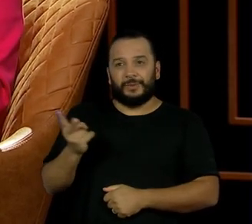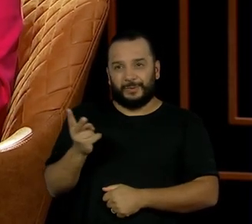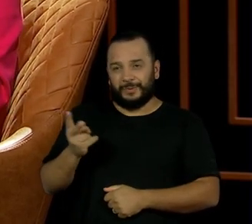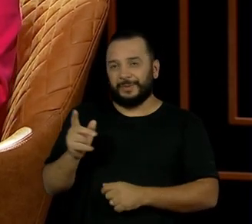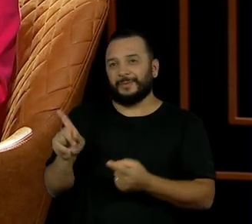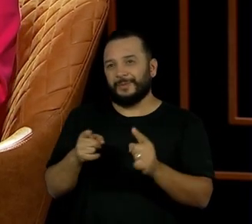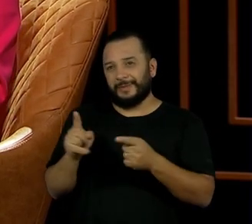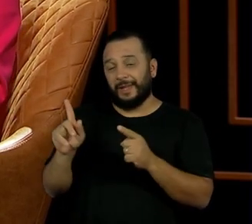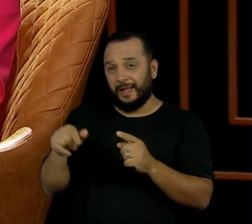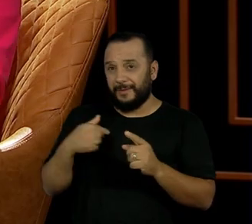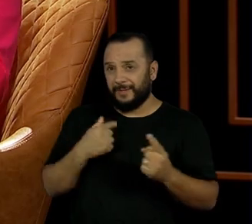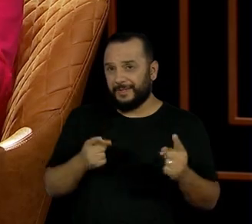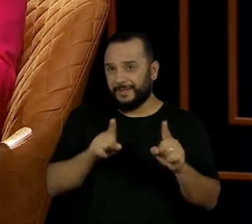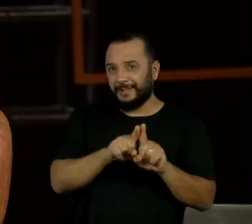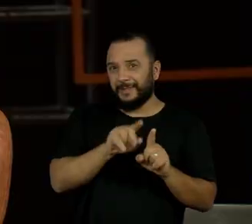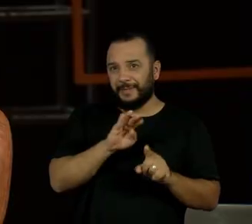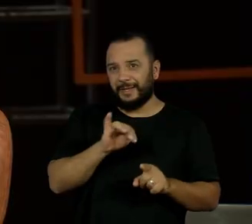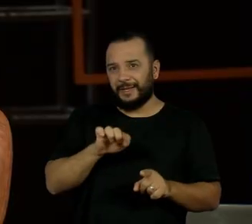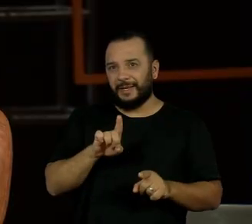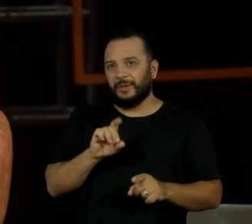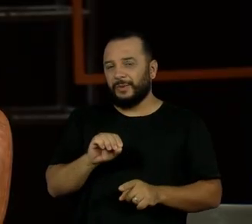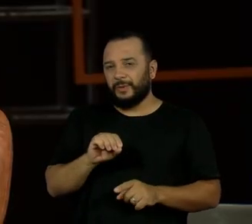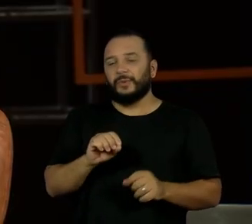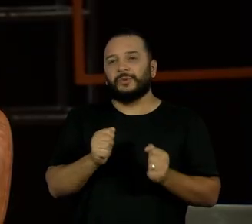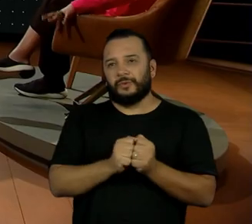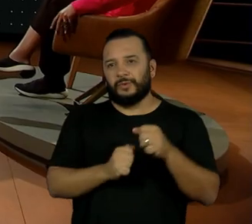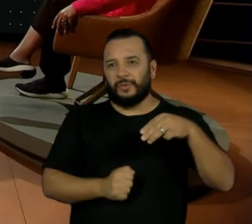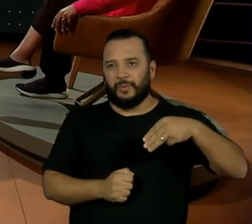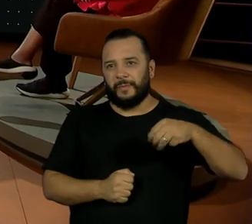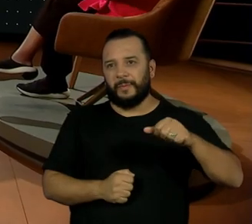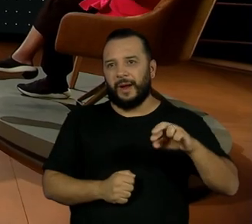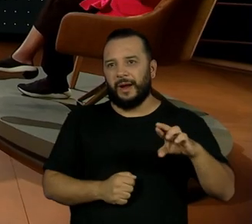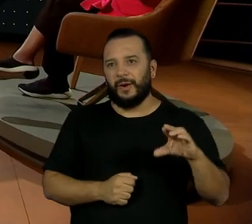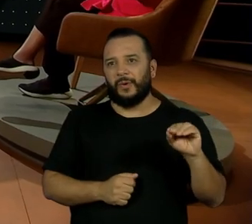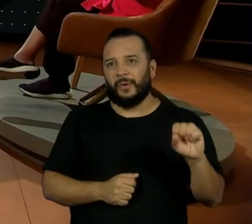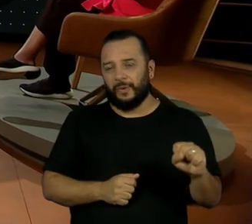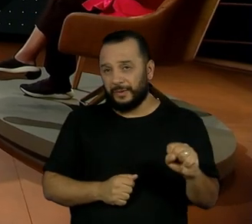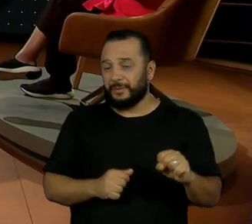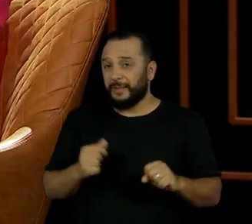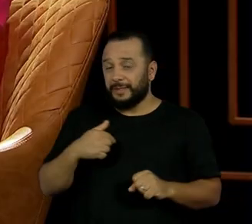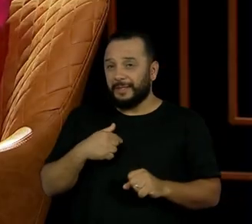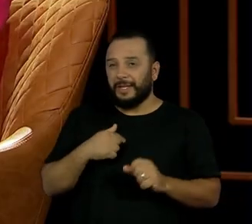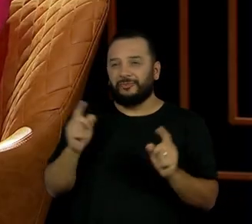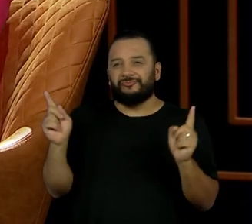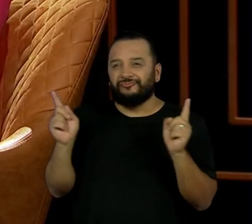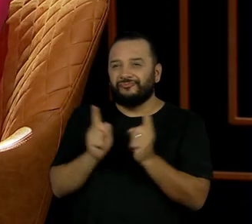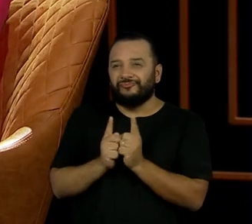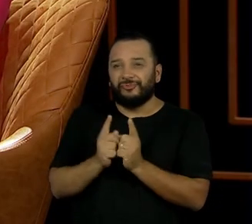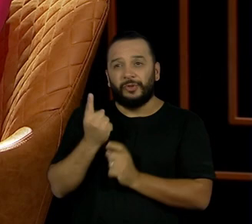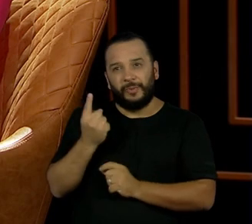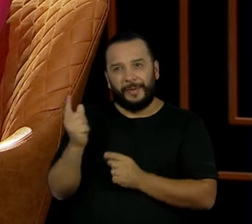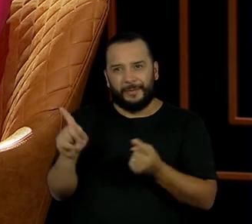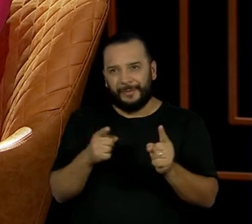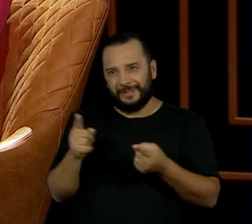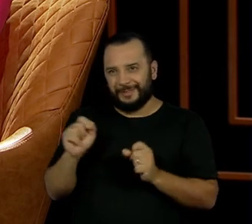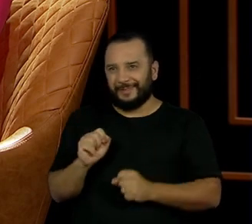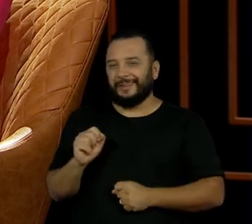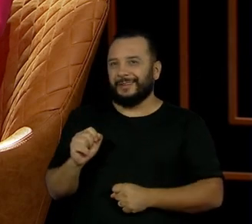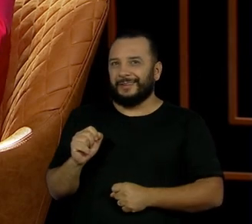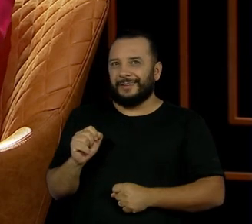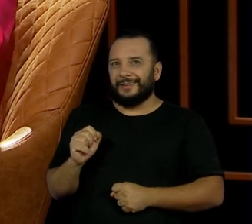são parcerias do Bernardo Vilhena com marcas de Castro mas eu vou fazer um pedacinho de uma que foi